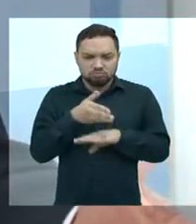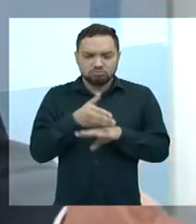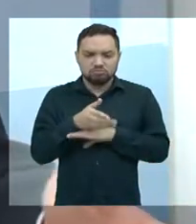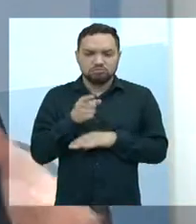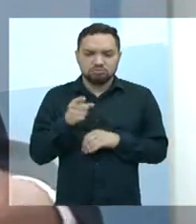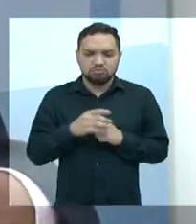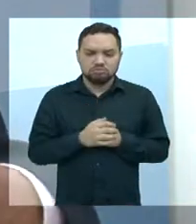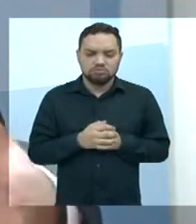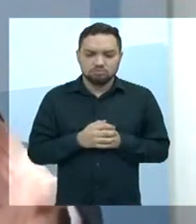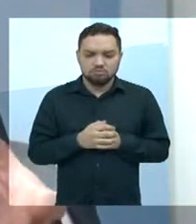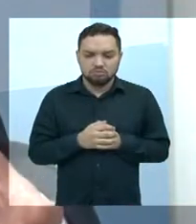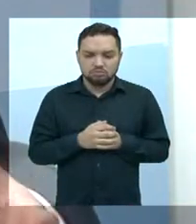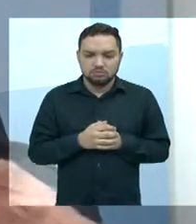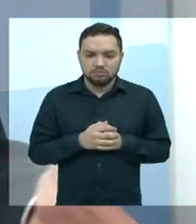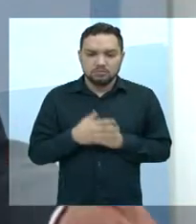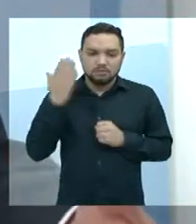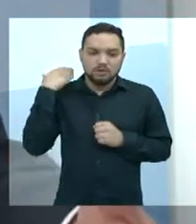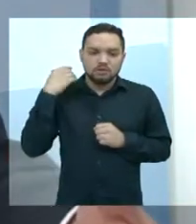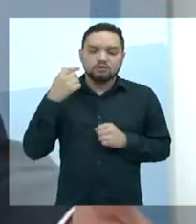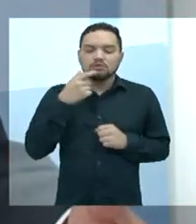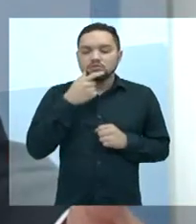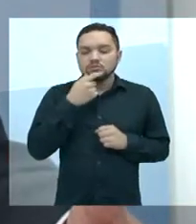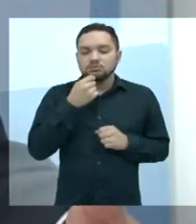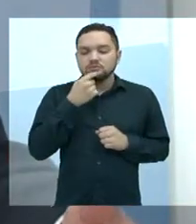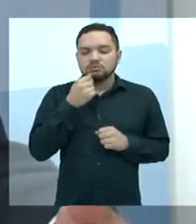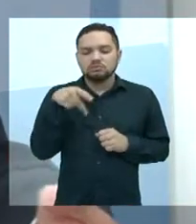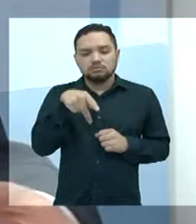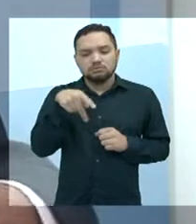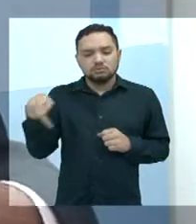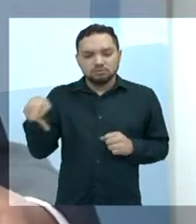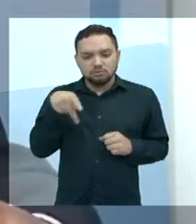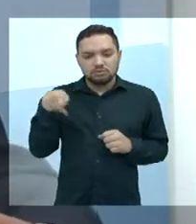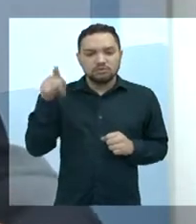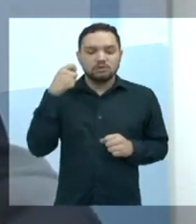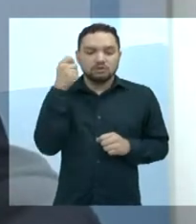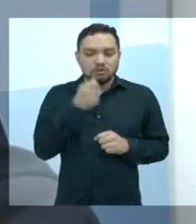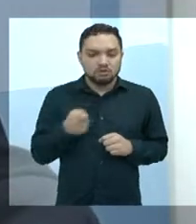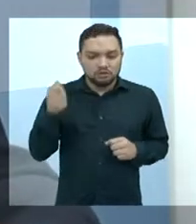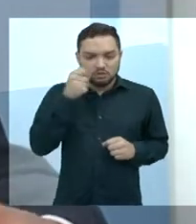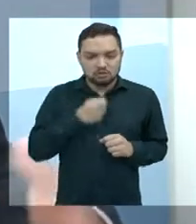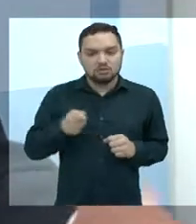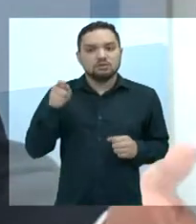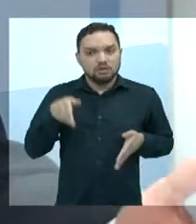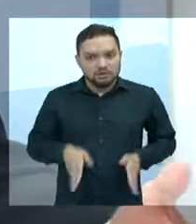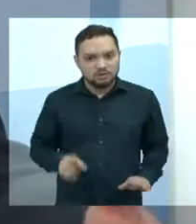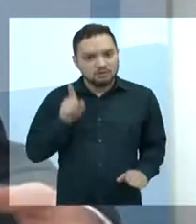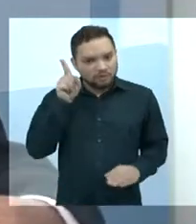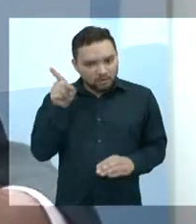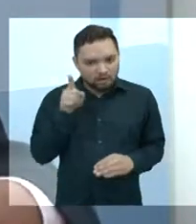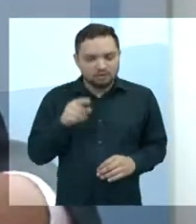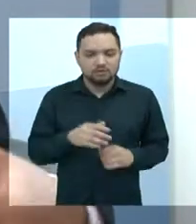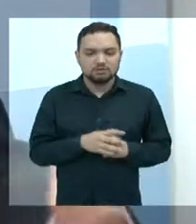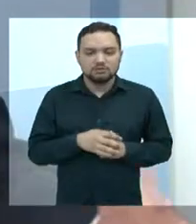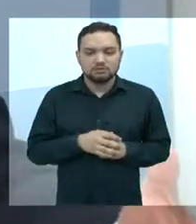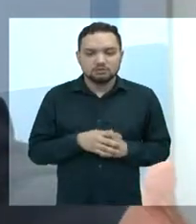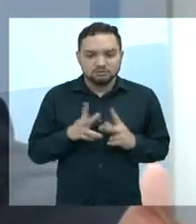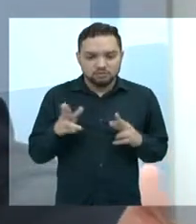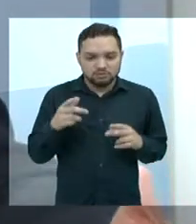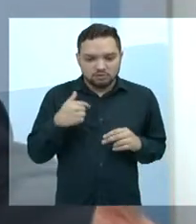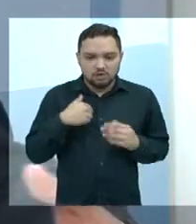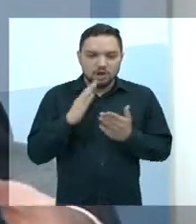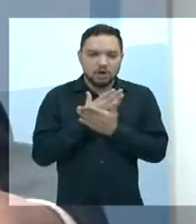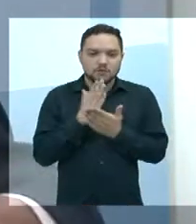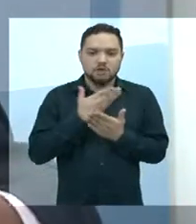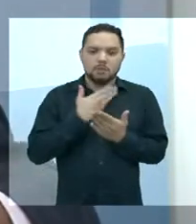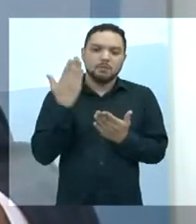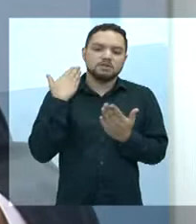das Castanhas, que foi presidente da associação do Mercado Central, de Jaguaruana, meu conterrâneo. Lá tem muitos amigos que estudaram até comigo